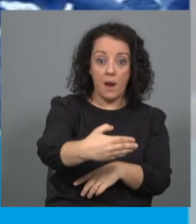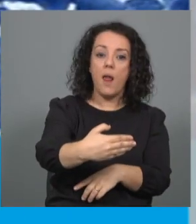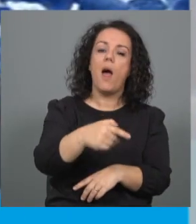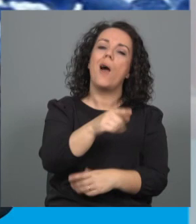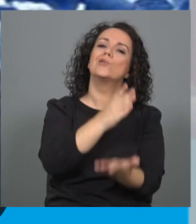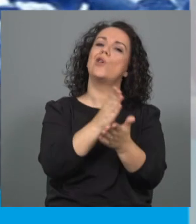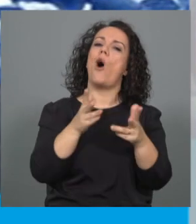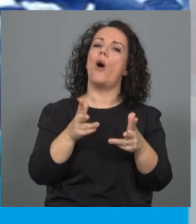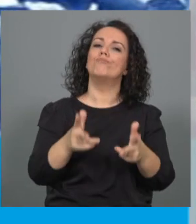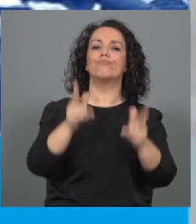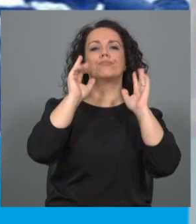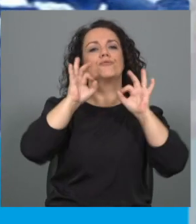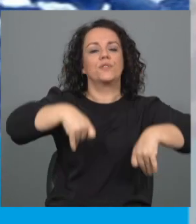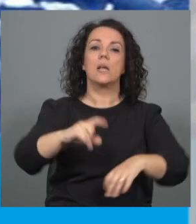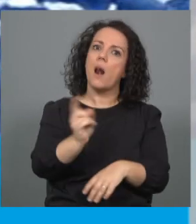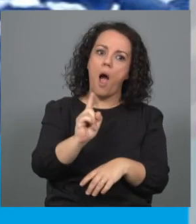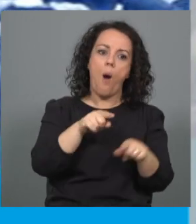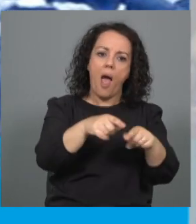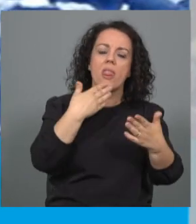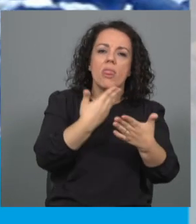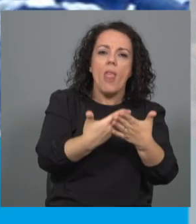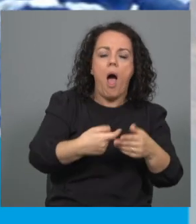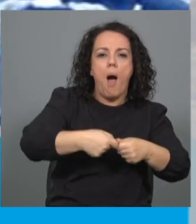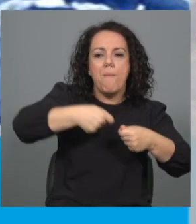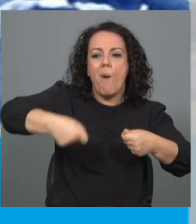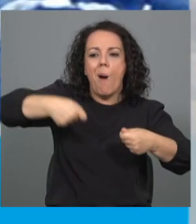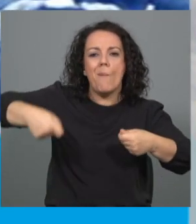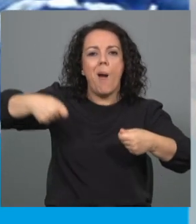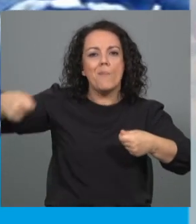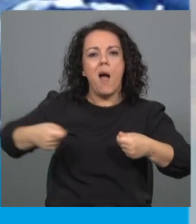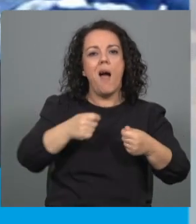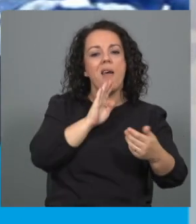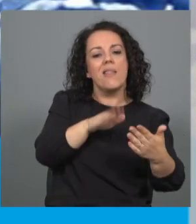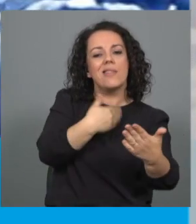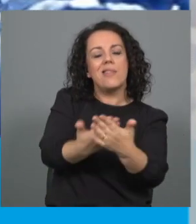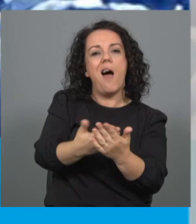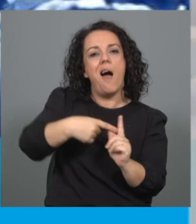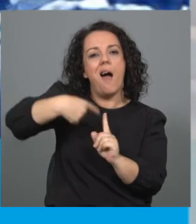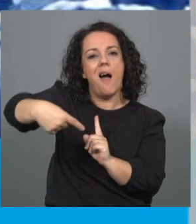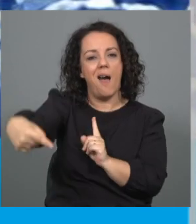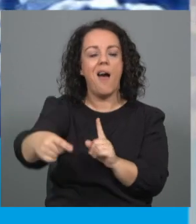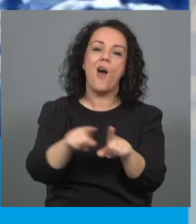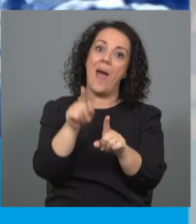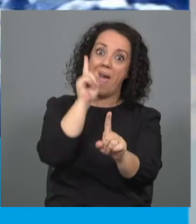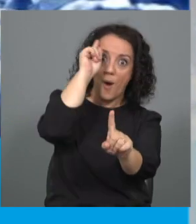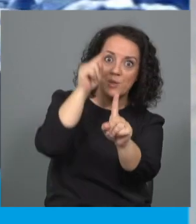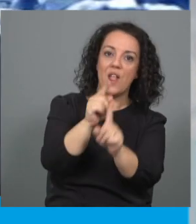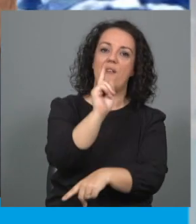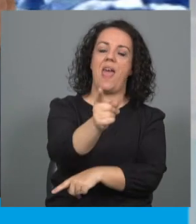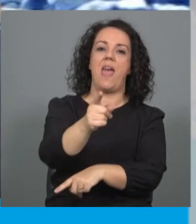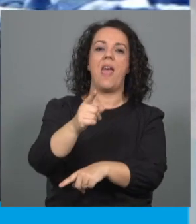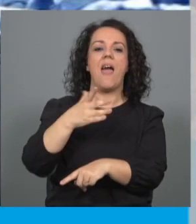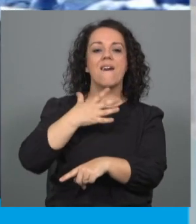alargar nas semanas consecutivas. E é um pouco isto que nós pretendemos. Portanto, que seja tocar um